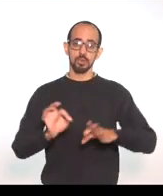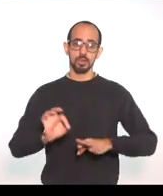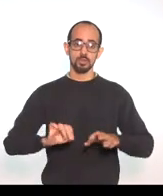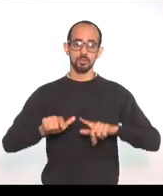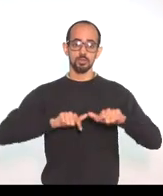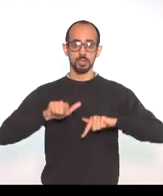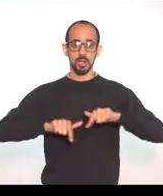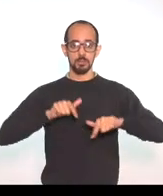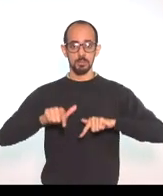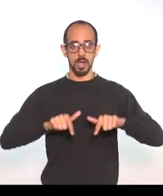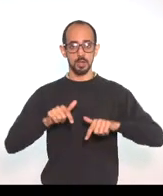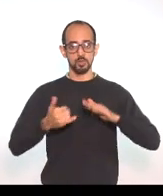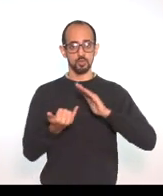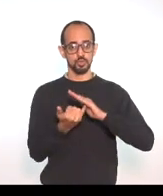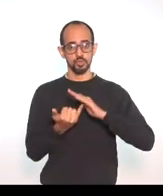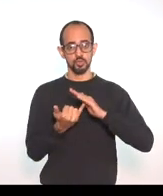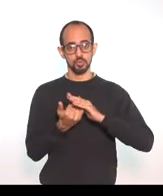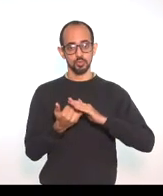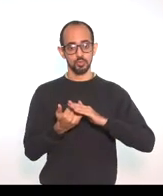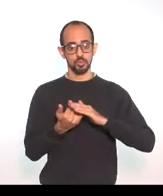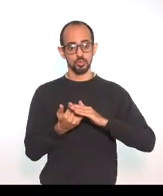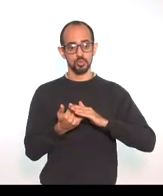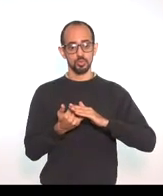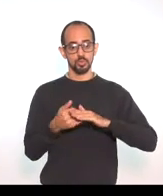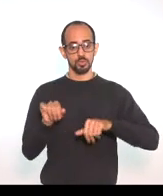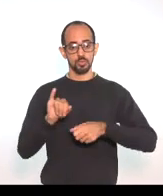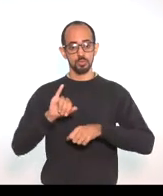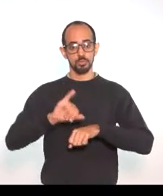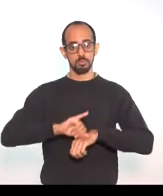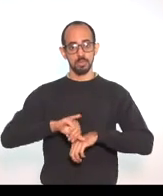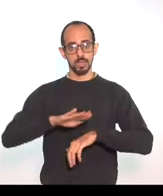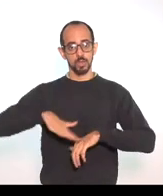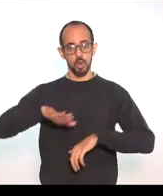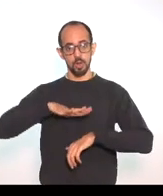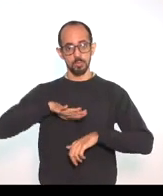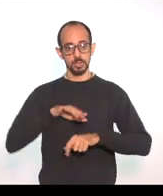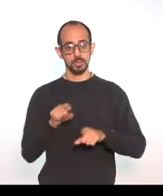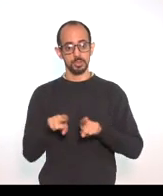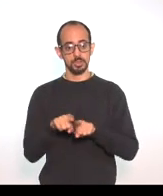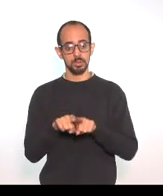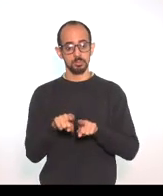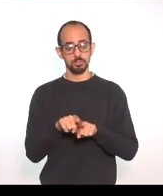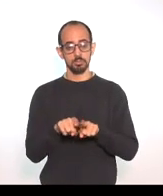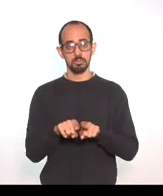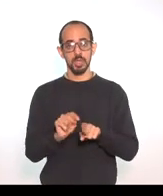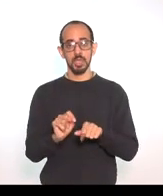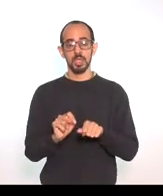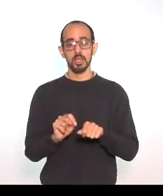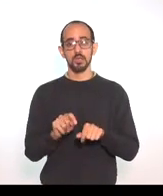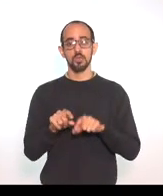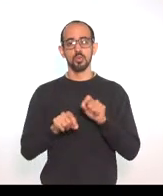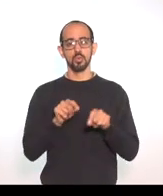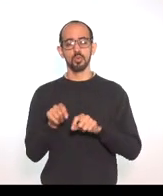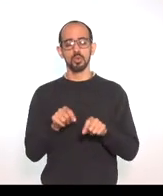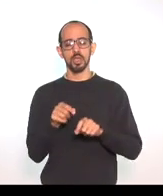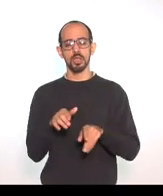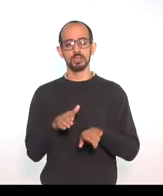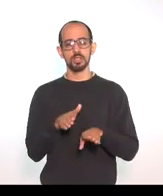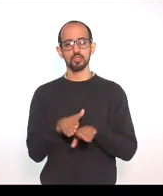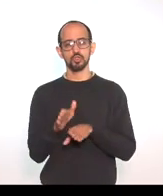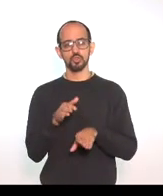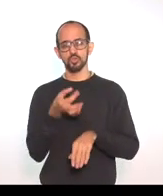do Instituto Metrópole para o biênio 2021/2022 a lei também Na audiência pública das sugestões